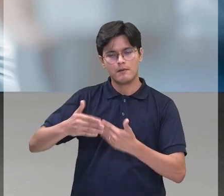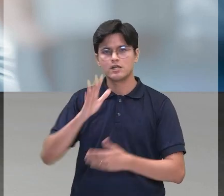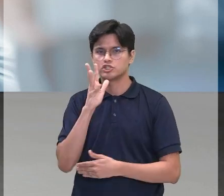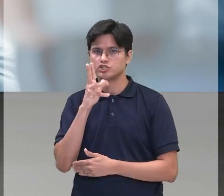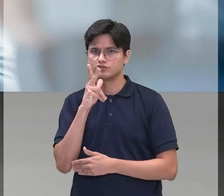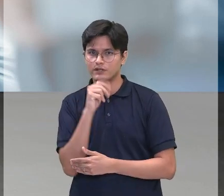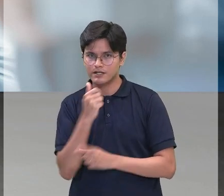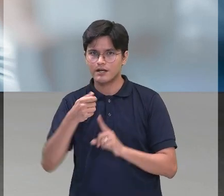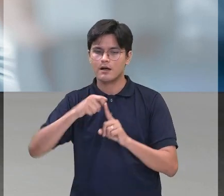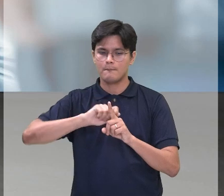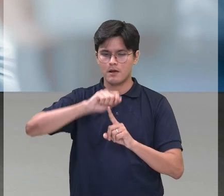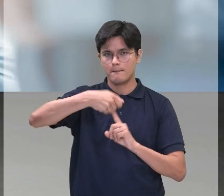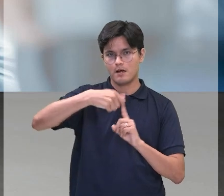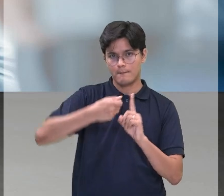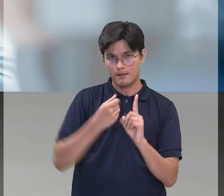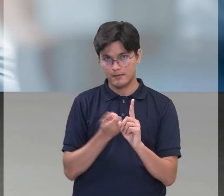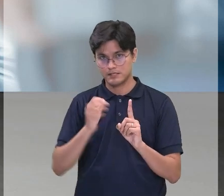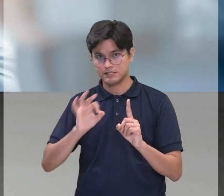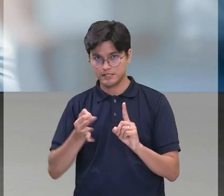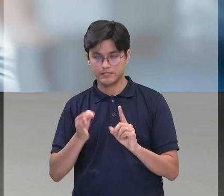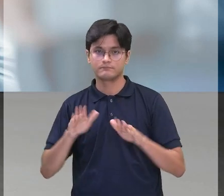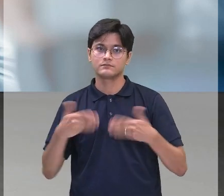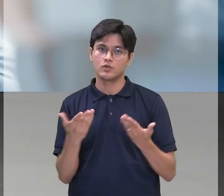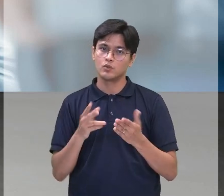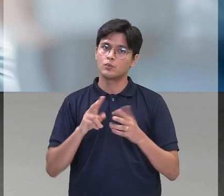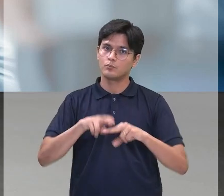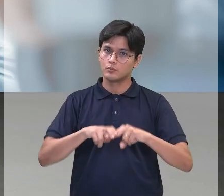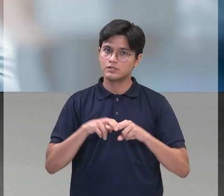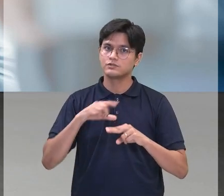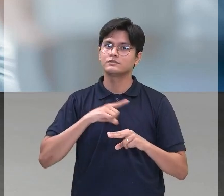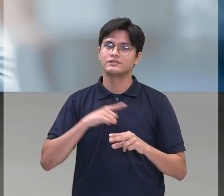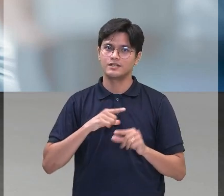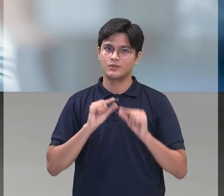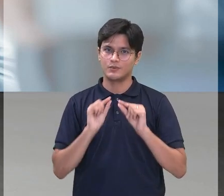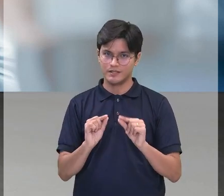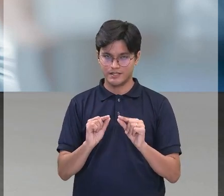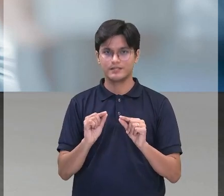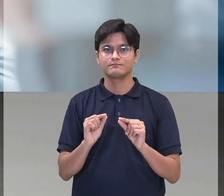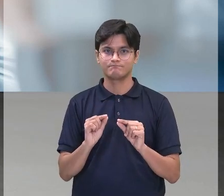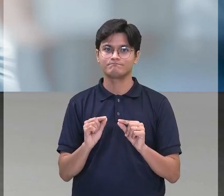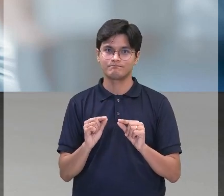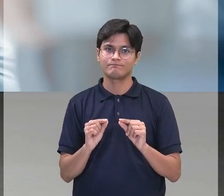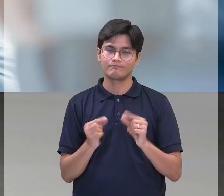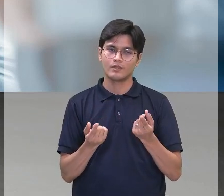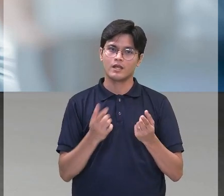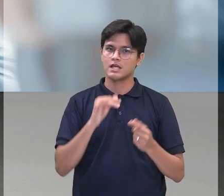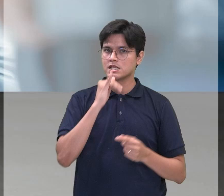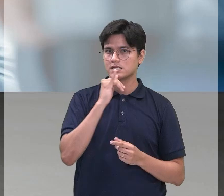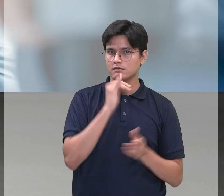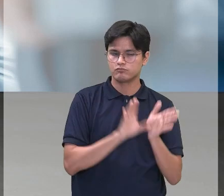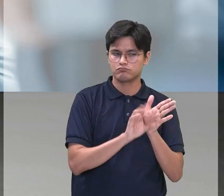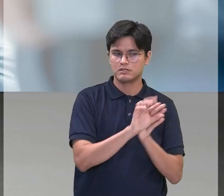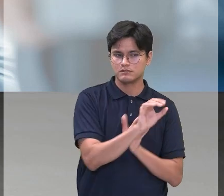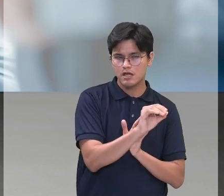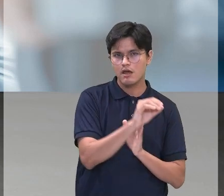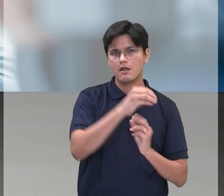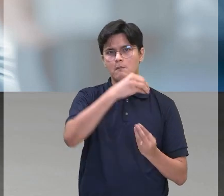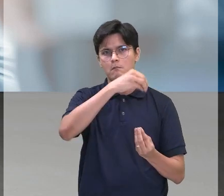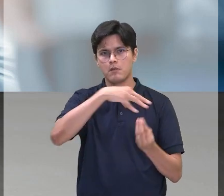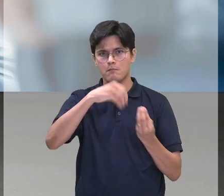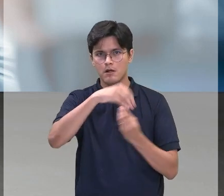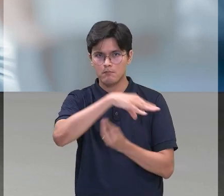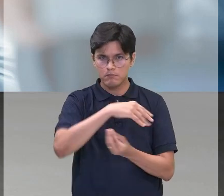que são geneticamente modificados. E às vezes você olha ali aquele produto que tem aquele T de transgênico,